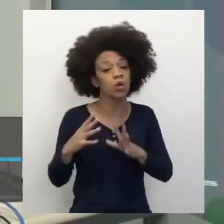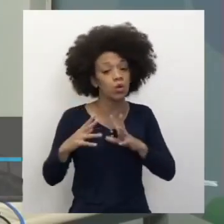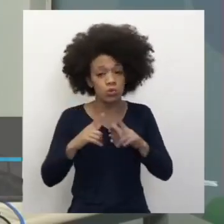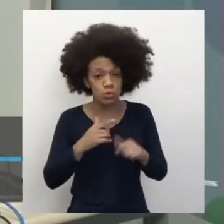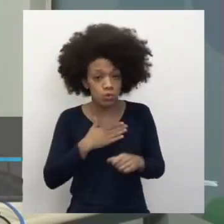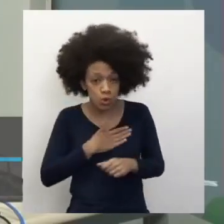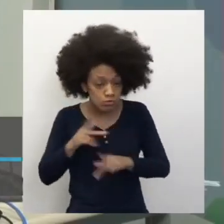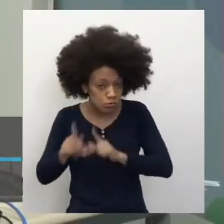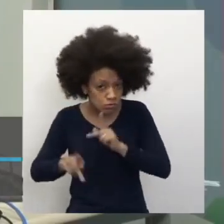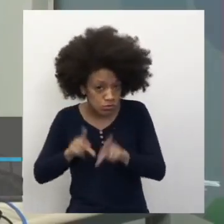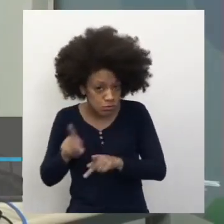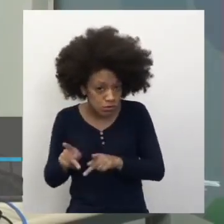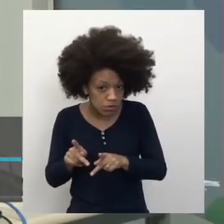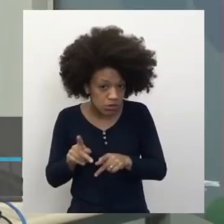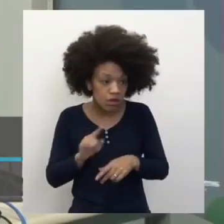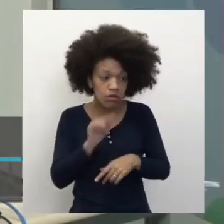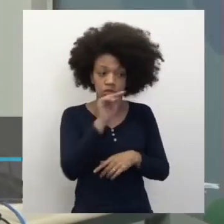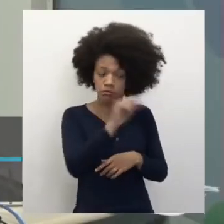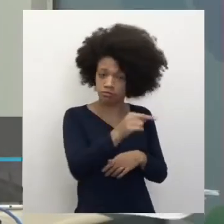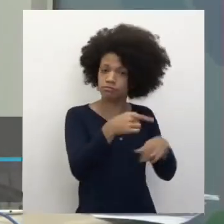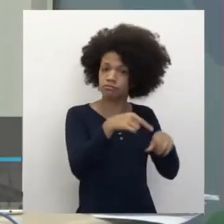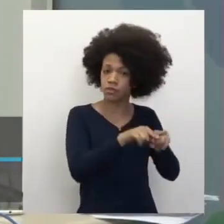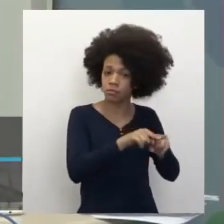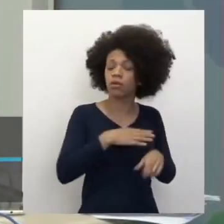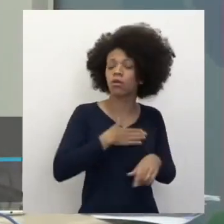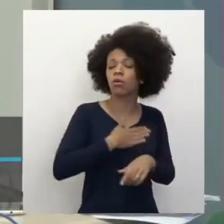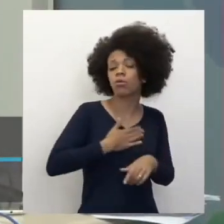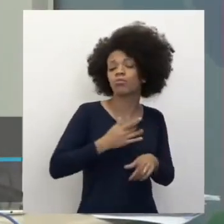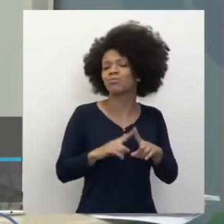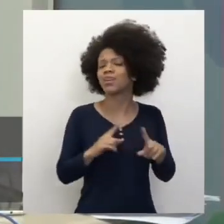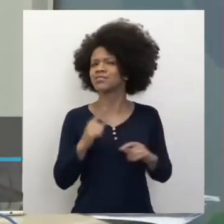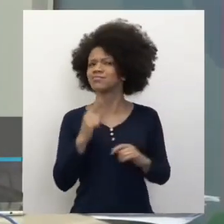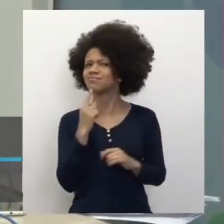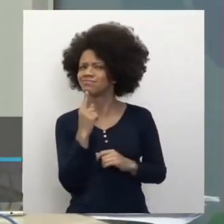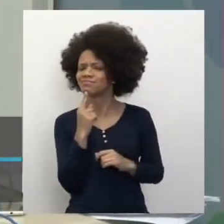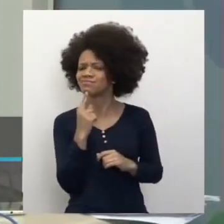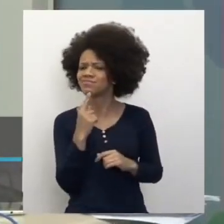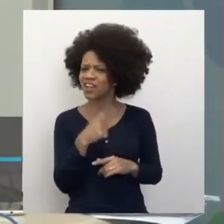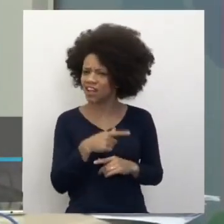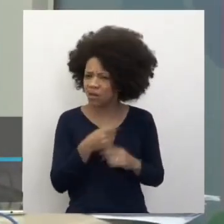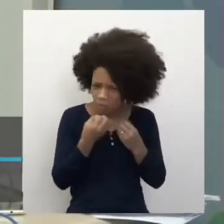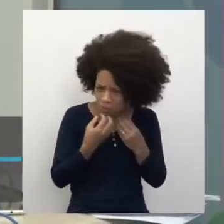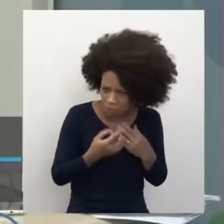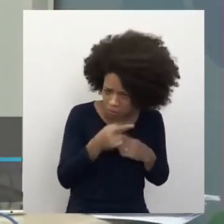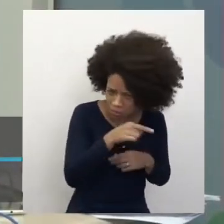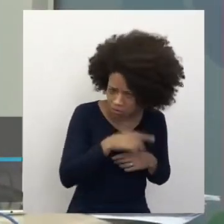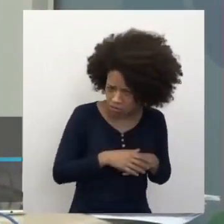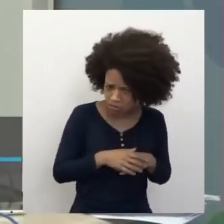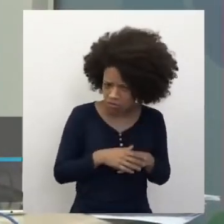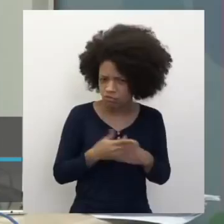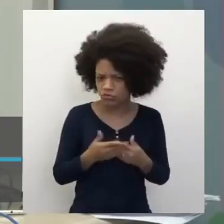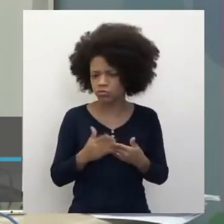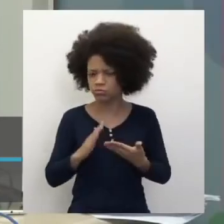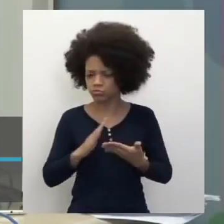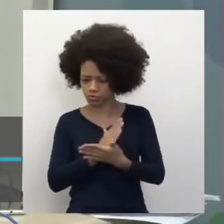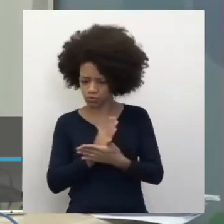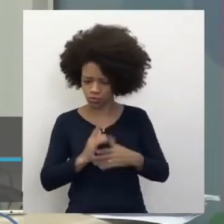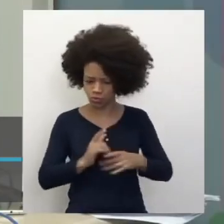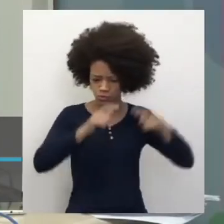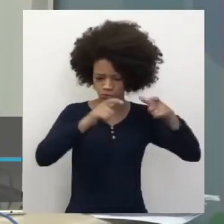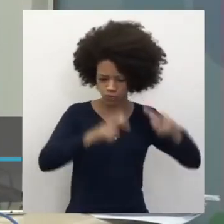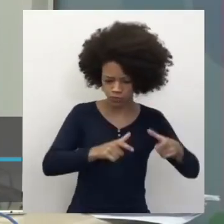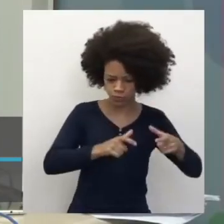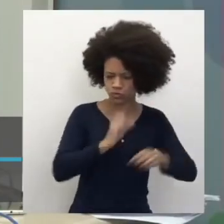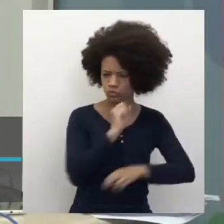né? Aqui a gente gosta de shopping, lá também eles devem gostar. Mas será que vale a pena você pegar uma parte